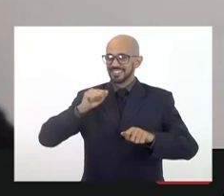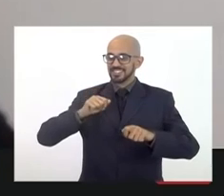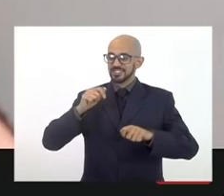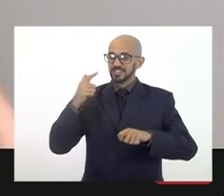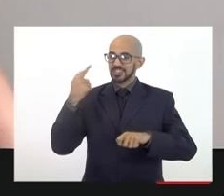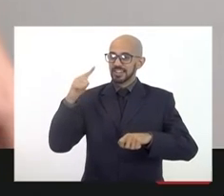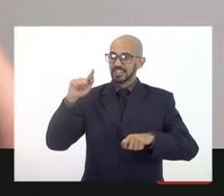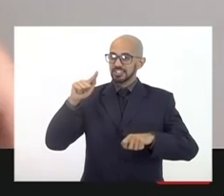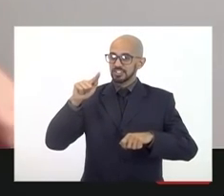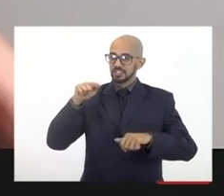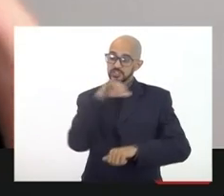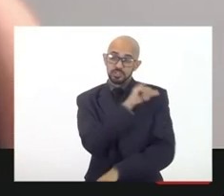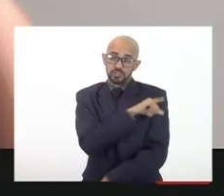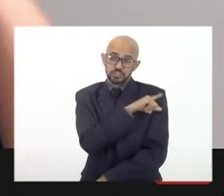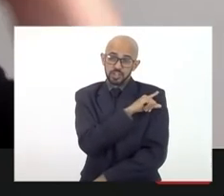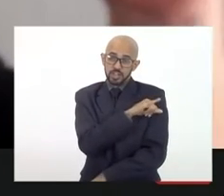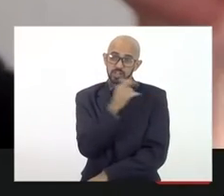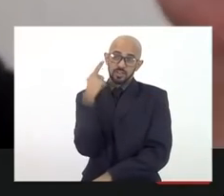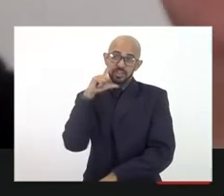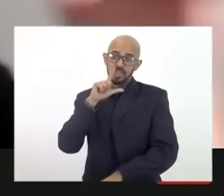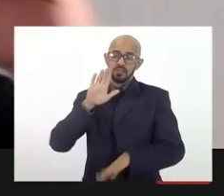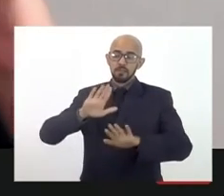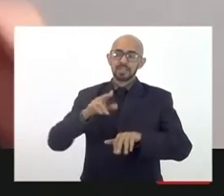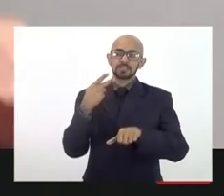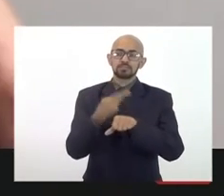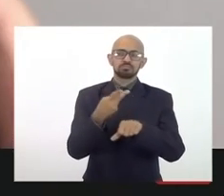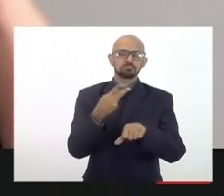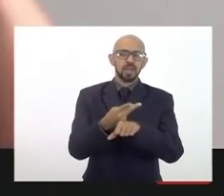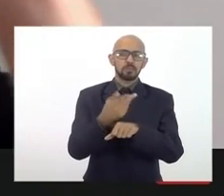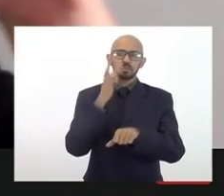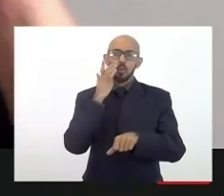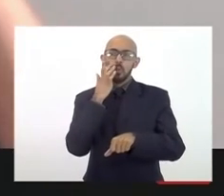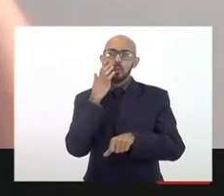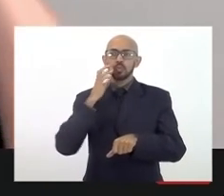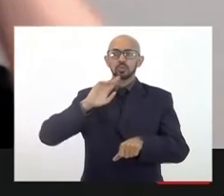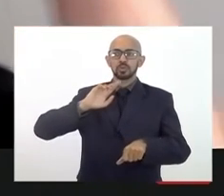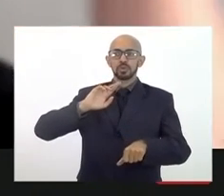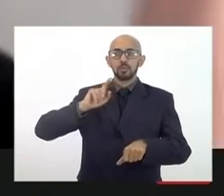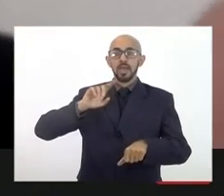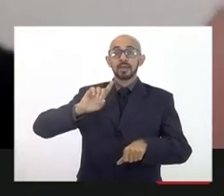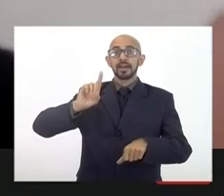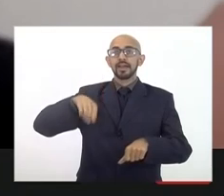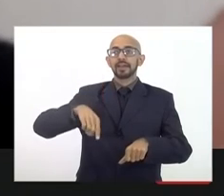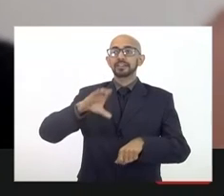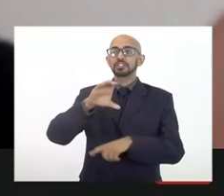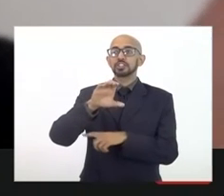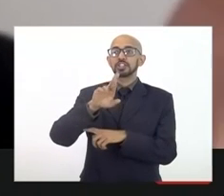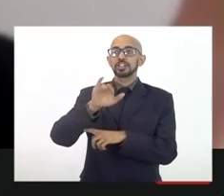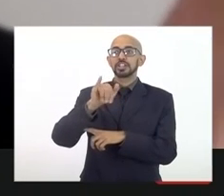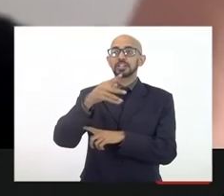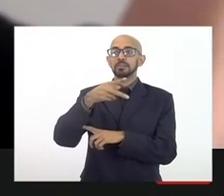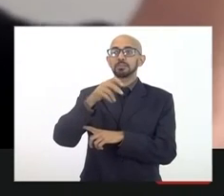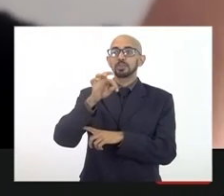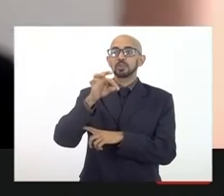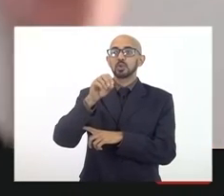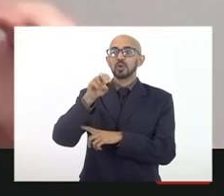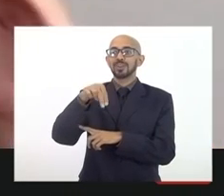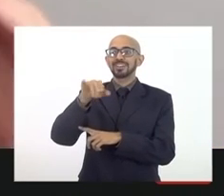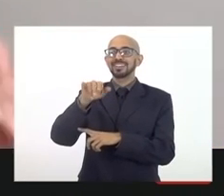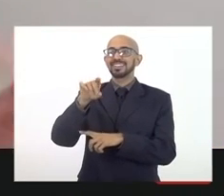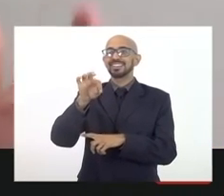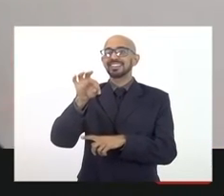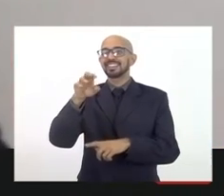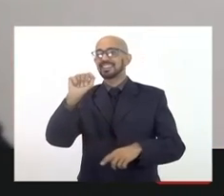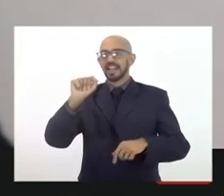Janeiro ganhava, mas não era de medalha de ouro com medalha de prata, era de medalha de kriptonita, comparando com qualquer